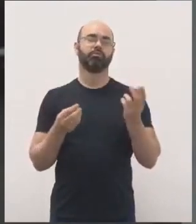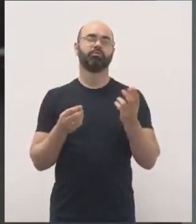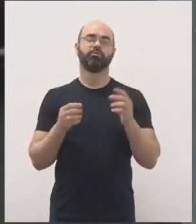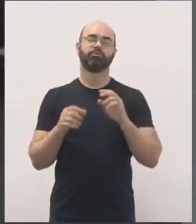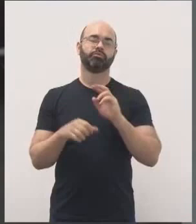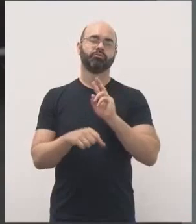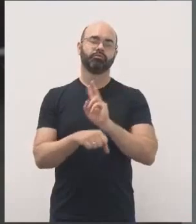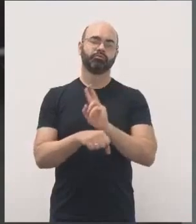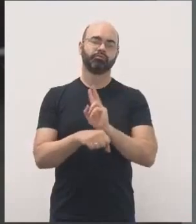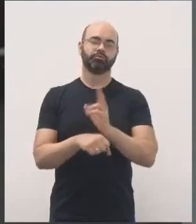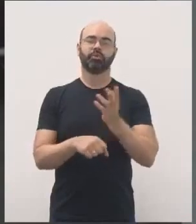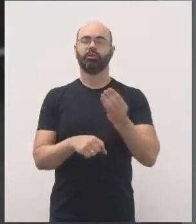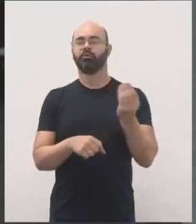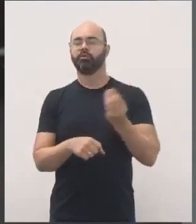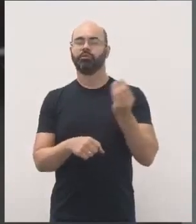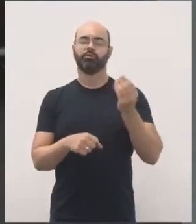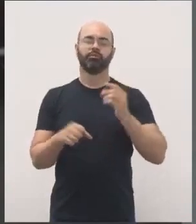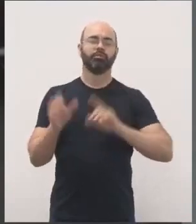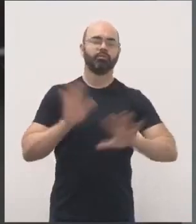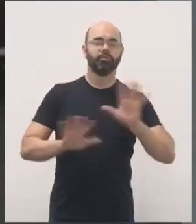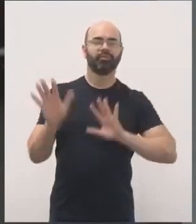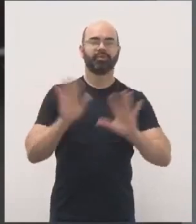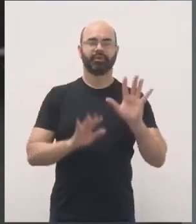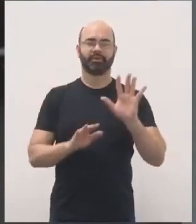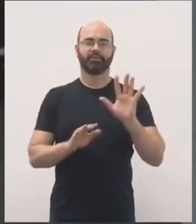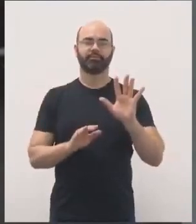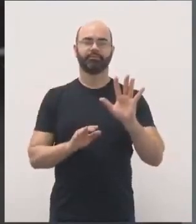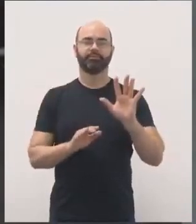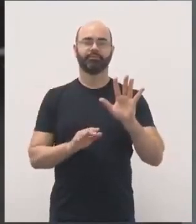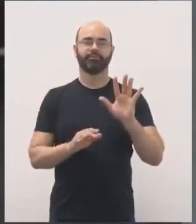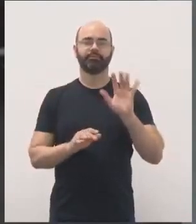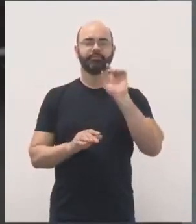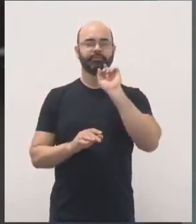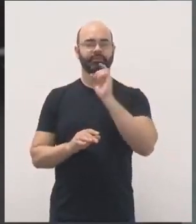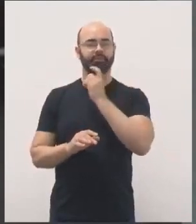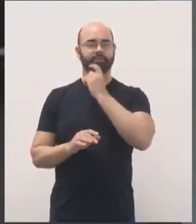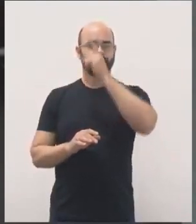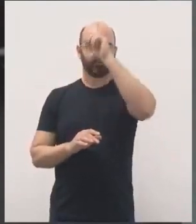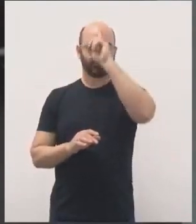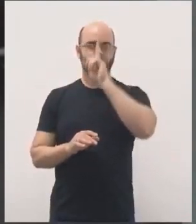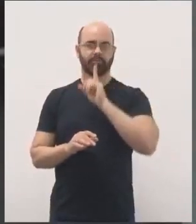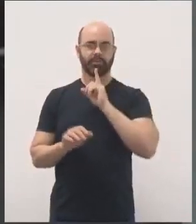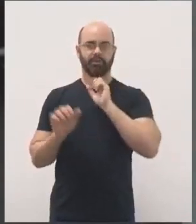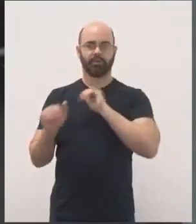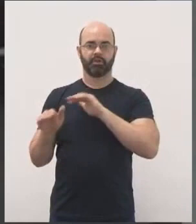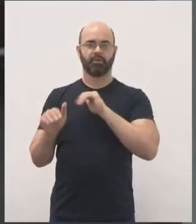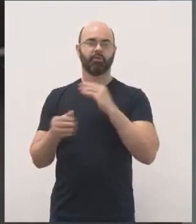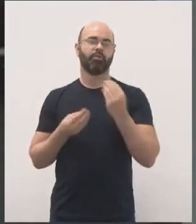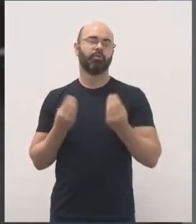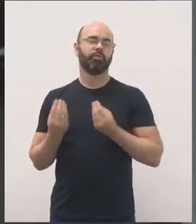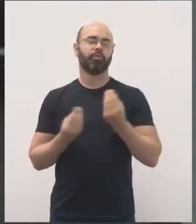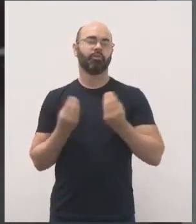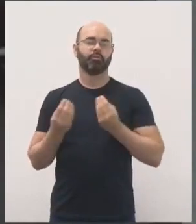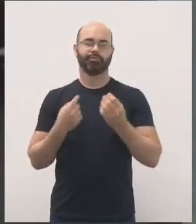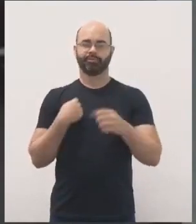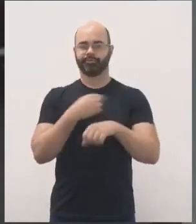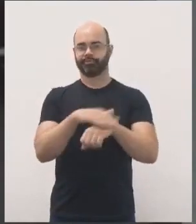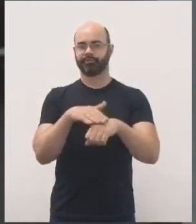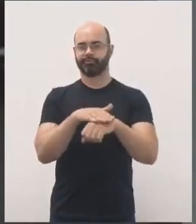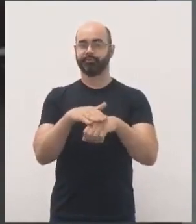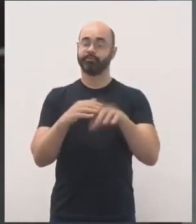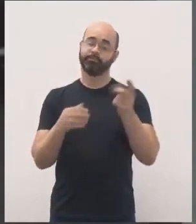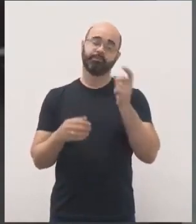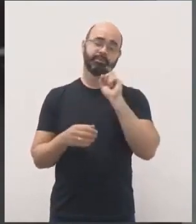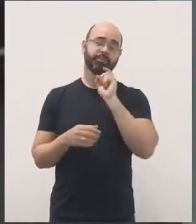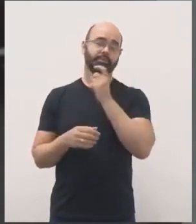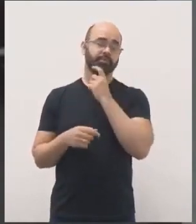com o Setembro Amarelo tem sido feito nesse sentido e a gente concorda, né, que a gente precisa usar setembro